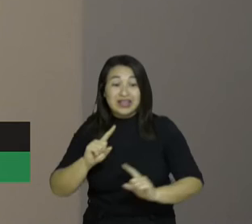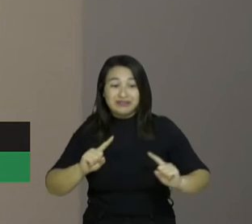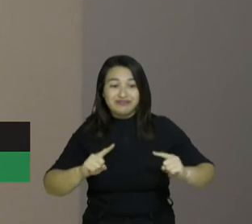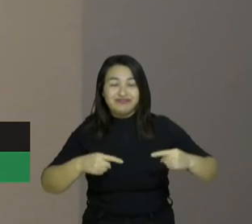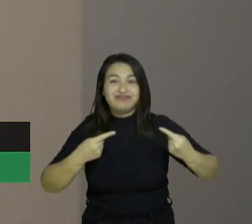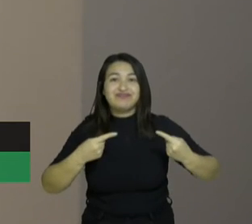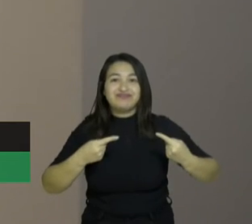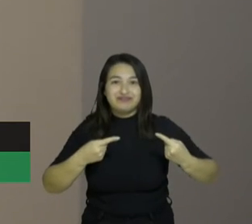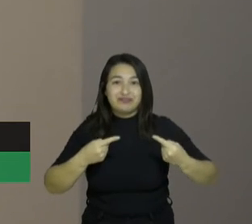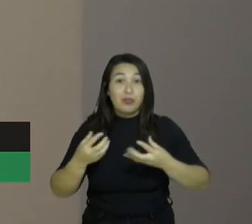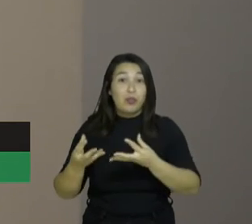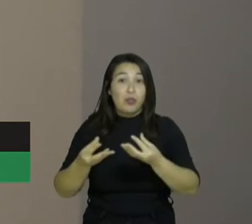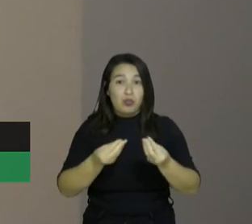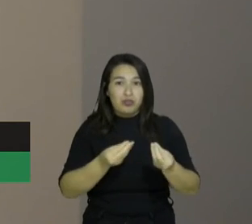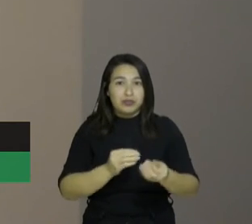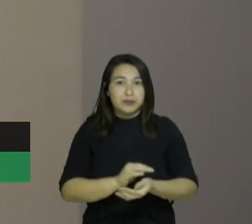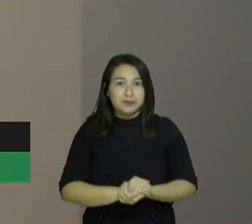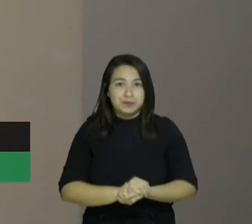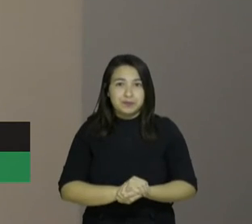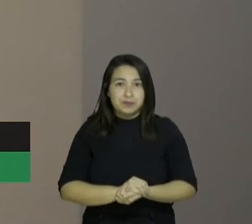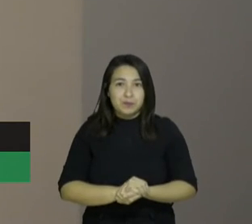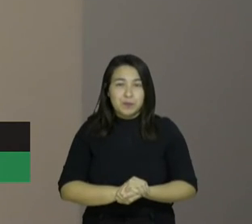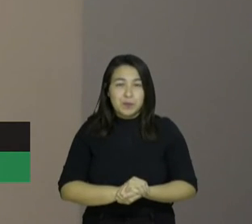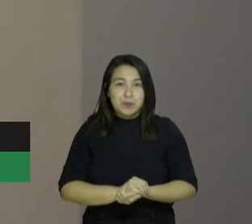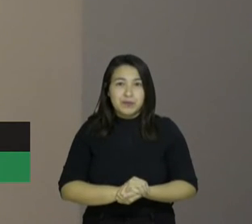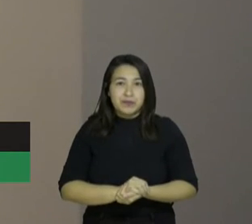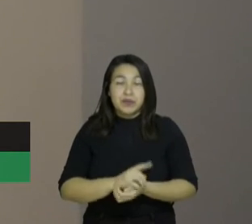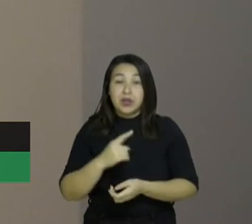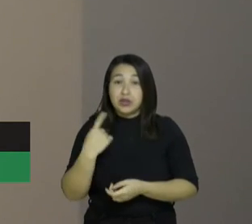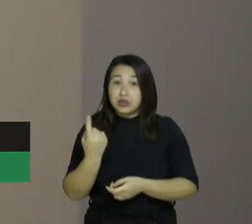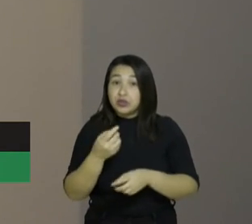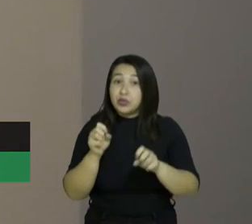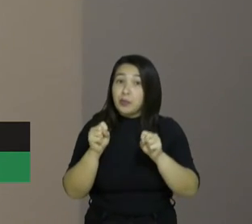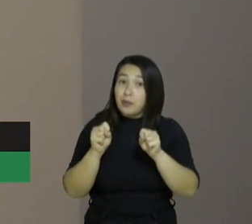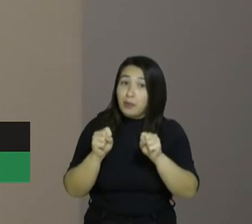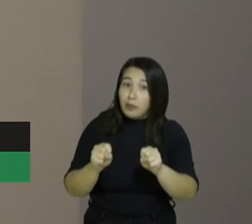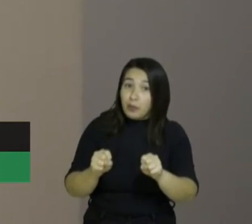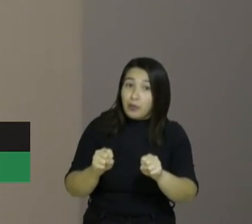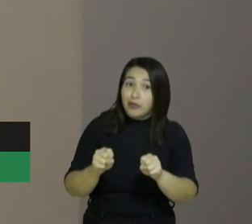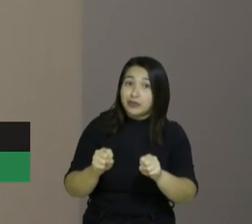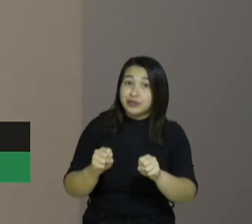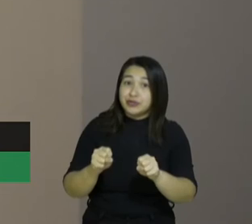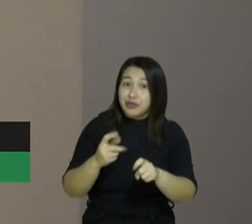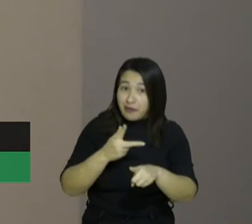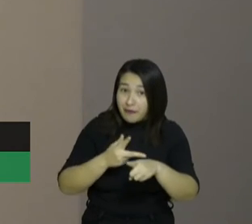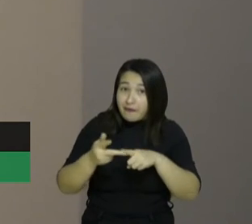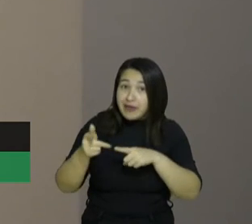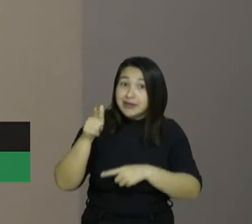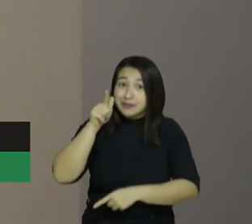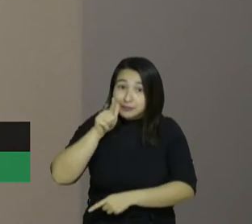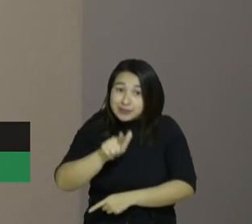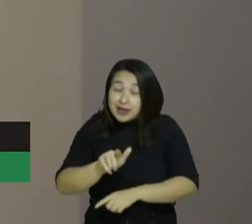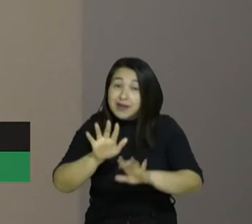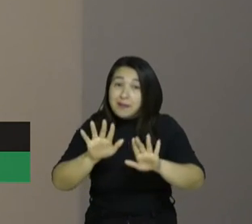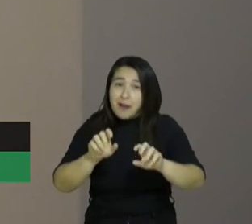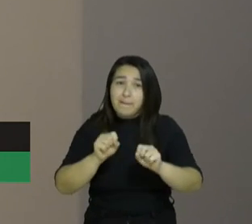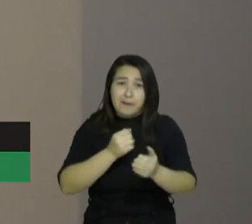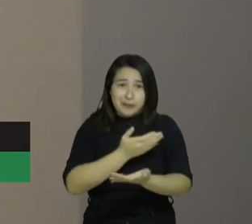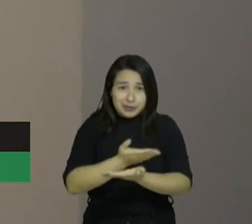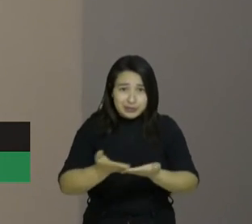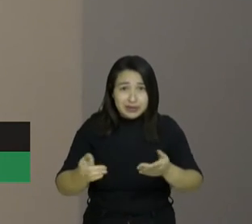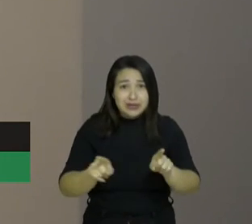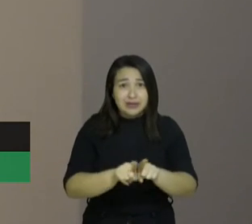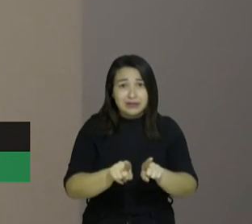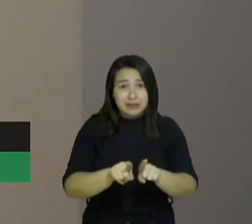intrincados A questão não é apenas o que nós podemos ganhar mas também o que podemos perder ou comprometer isso